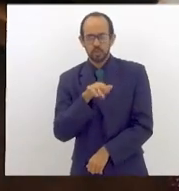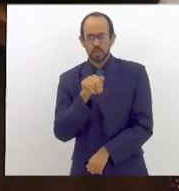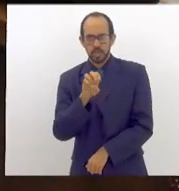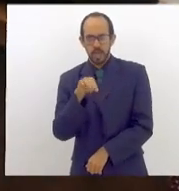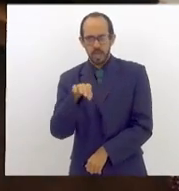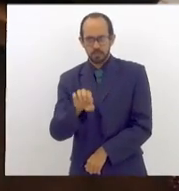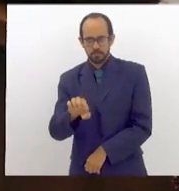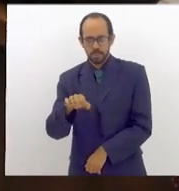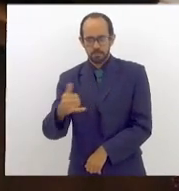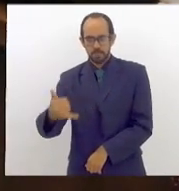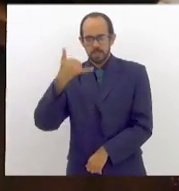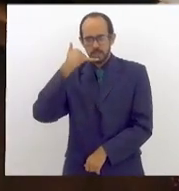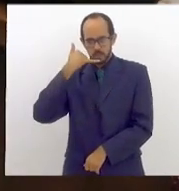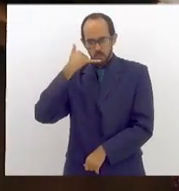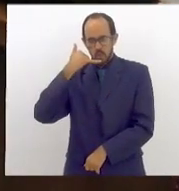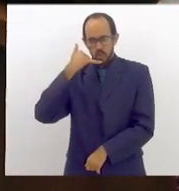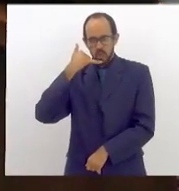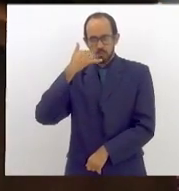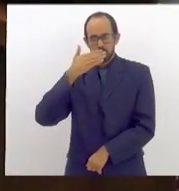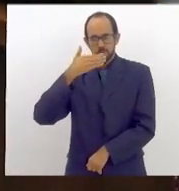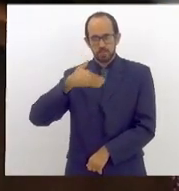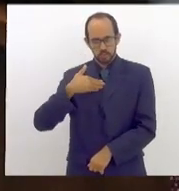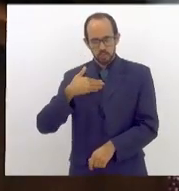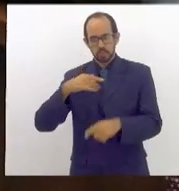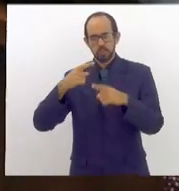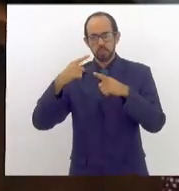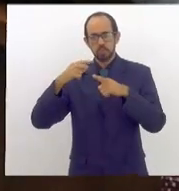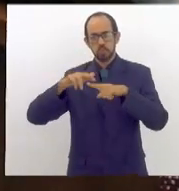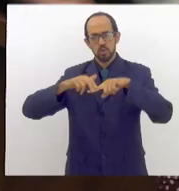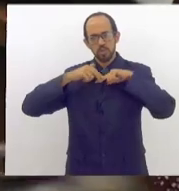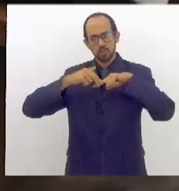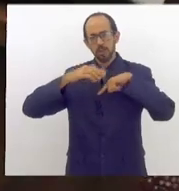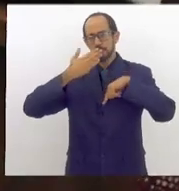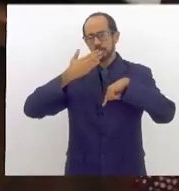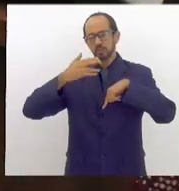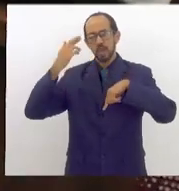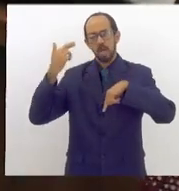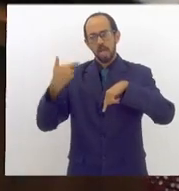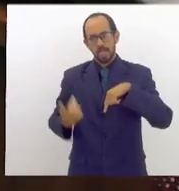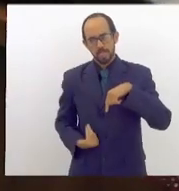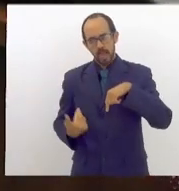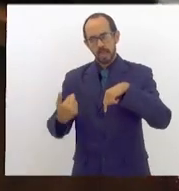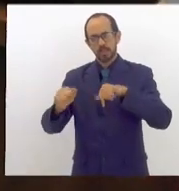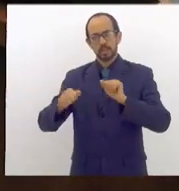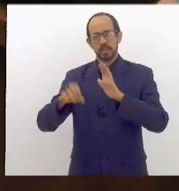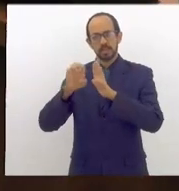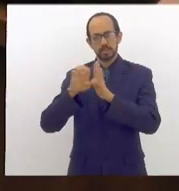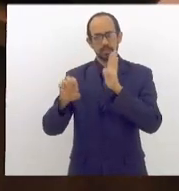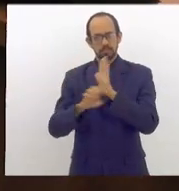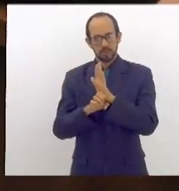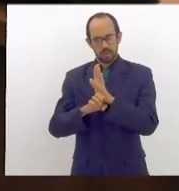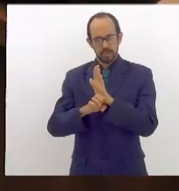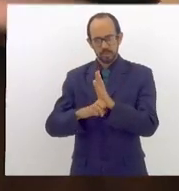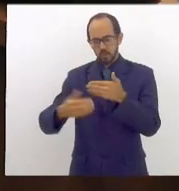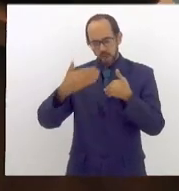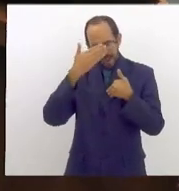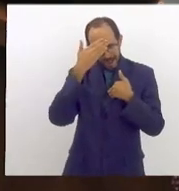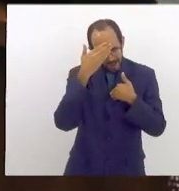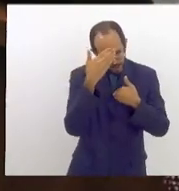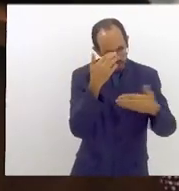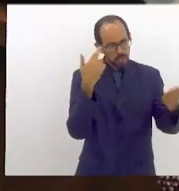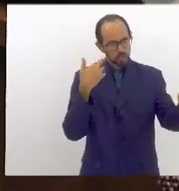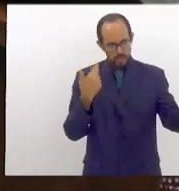me ligou hoje pedindo por isso que eu pedi para Renata a questão das emendas até agradeço Renata